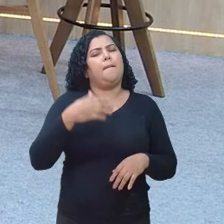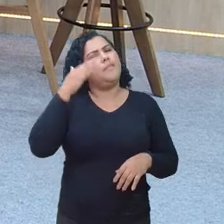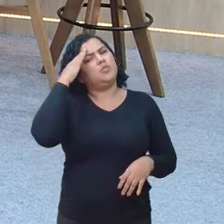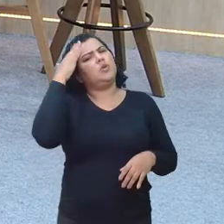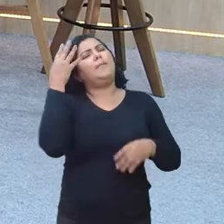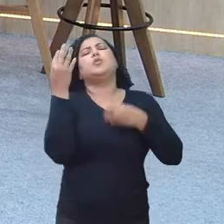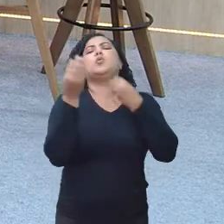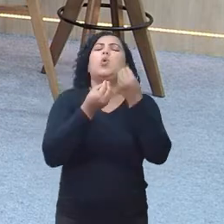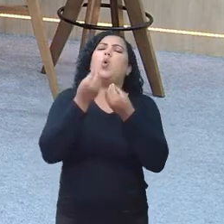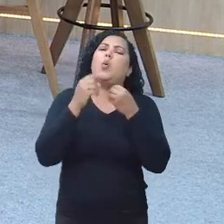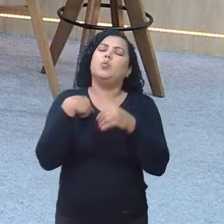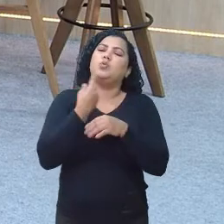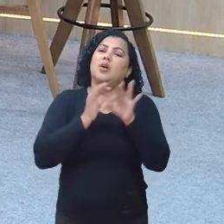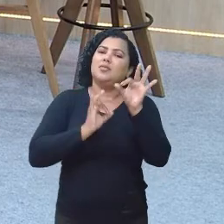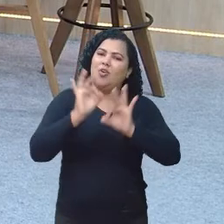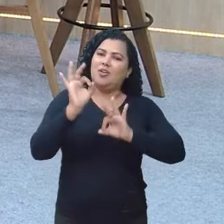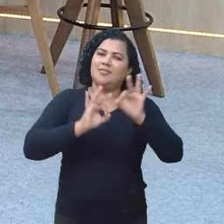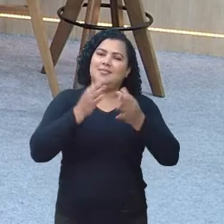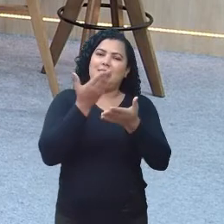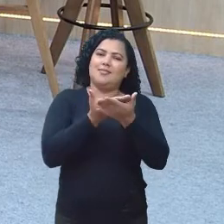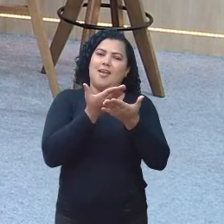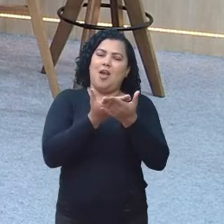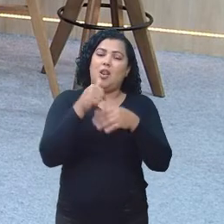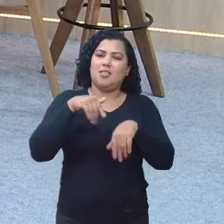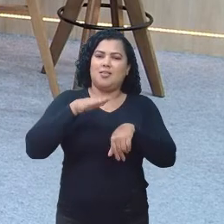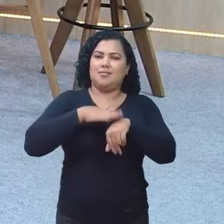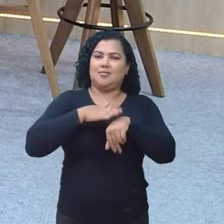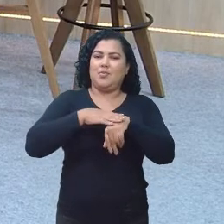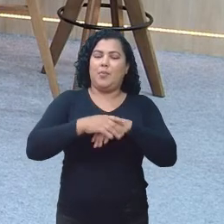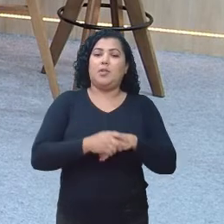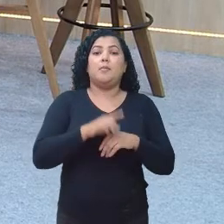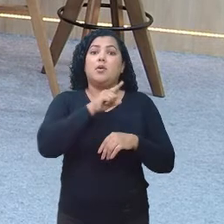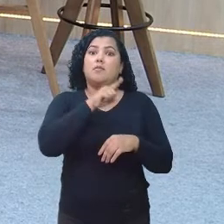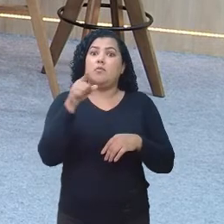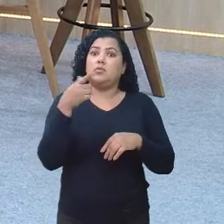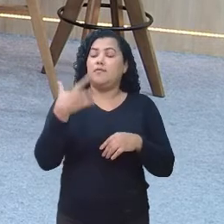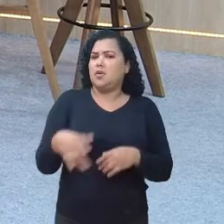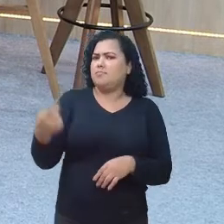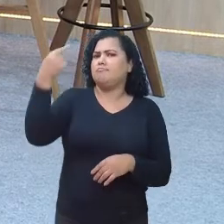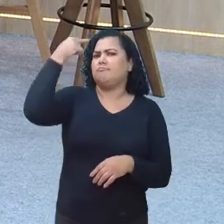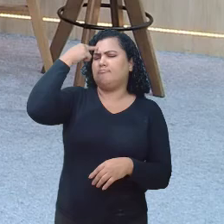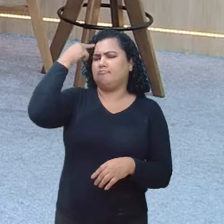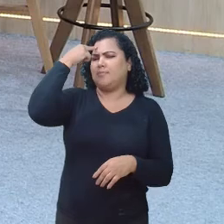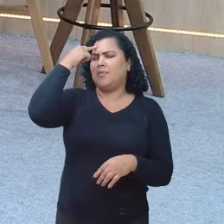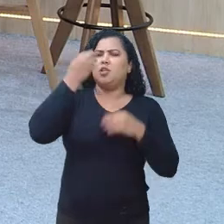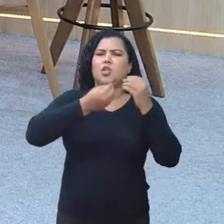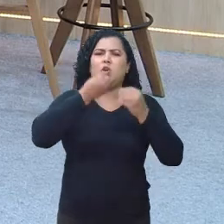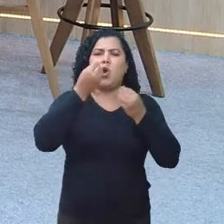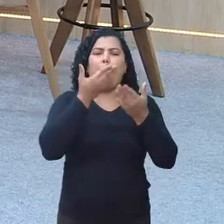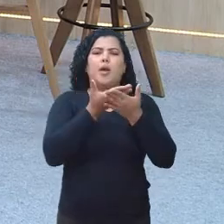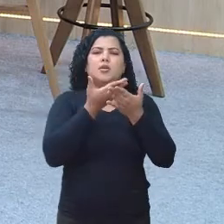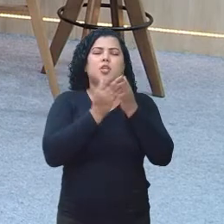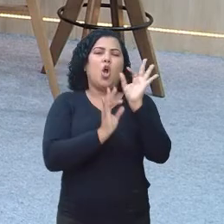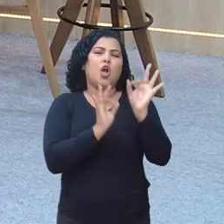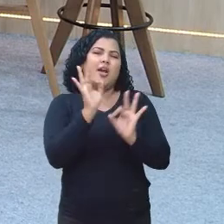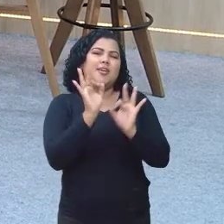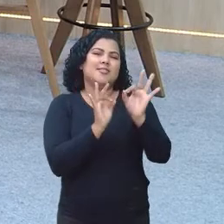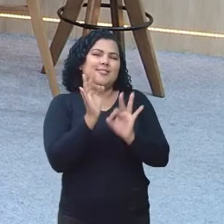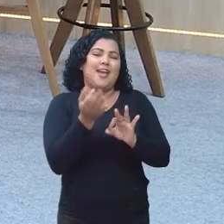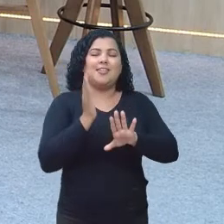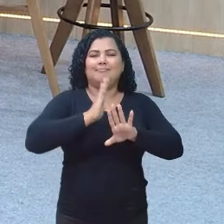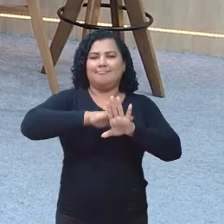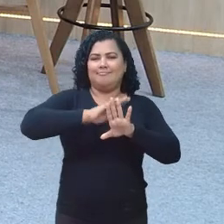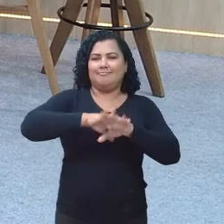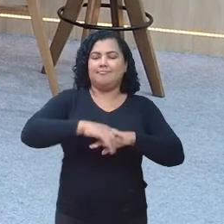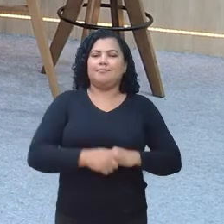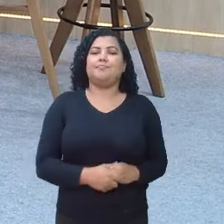formato, de como é que as nossas aulas estão nesse momento, para que você fique ciente de como é que essas aulas estão sendo montadas agora,